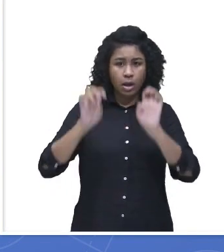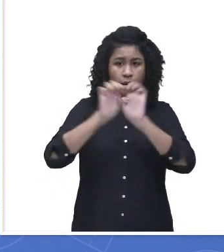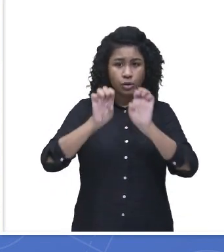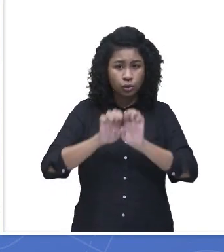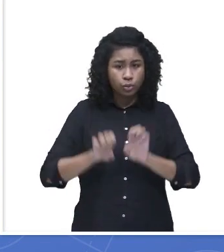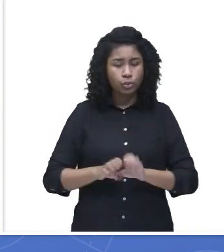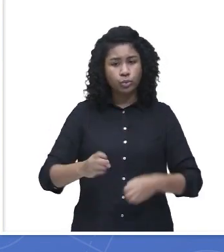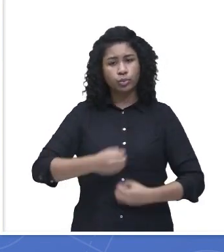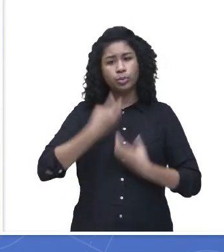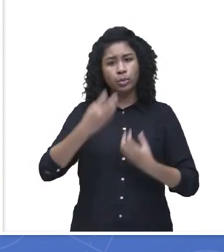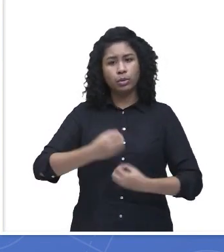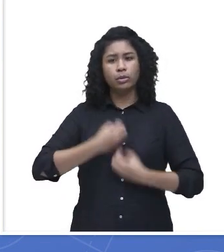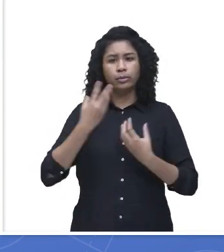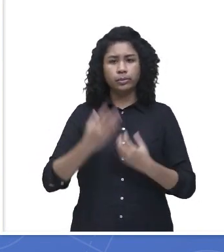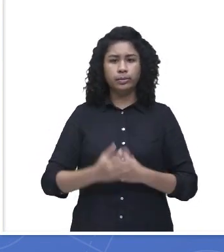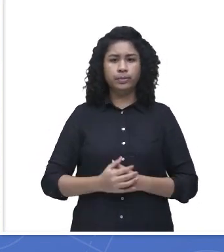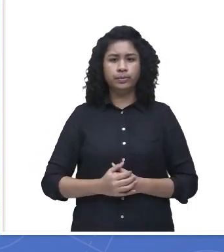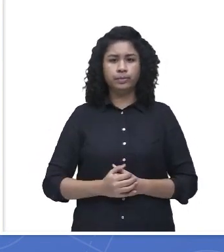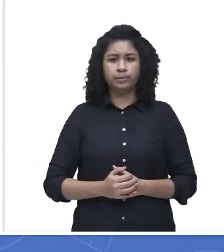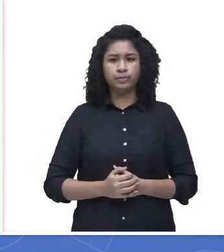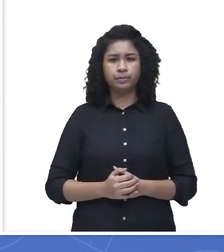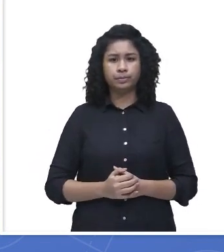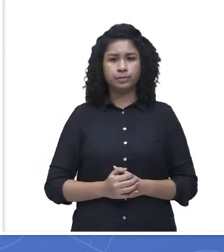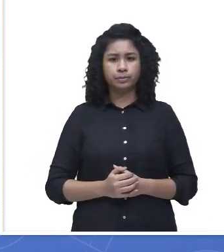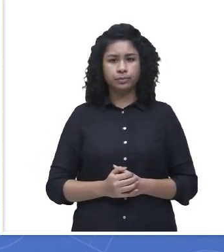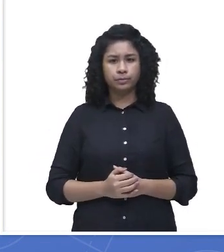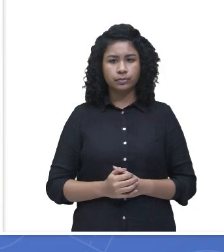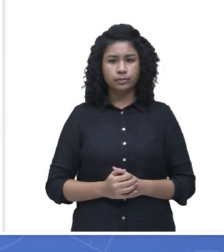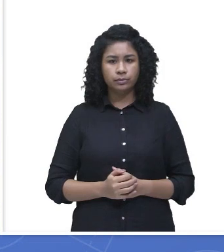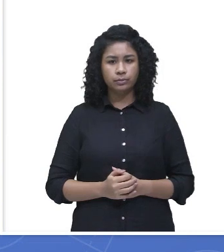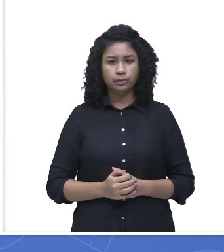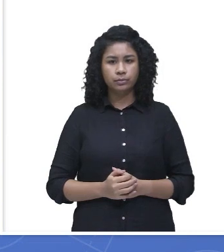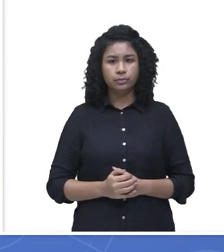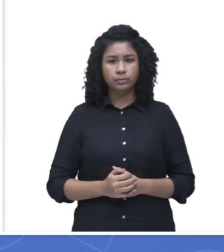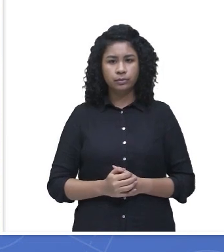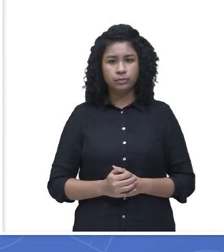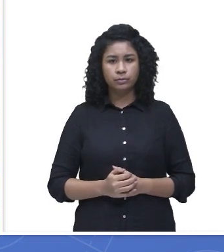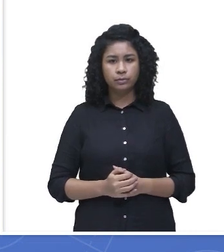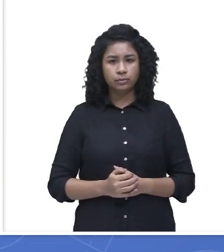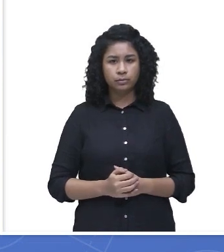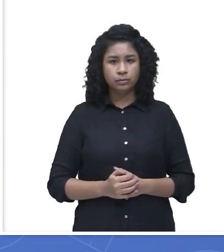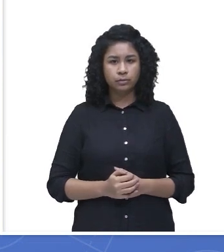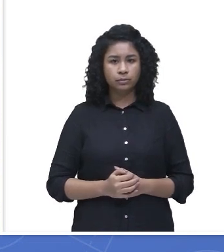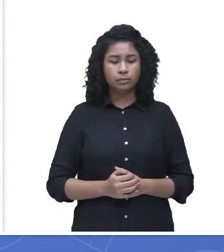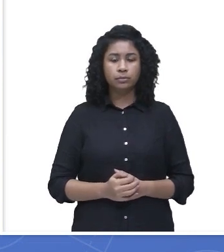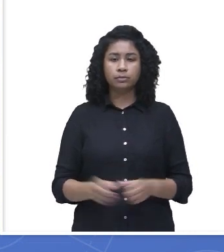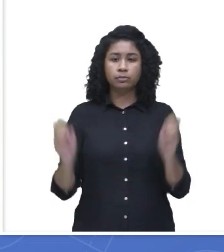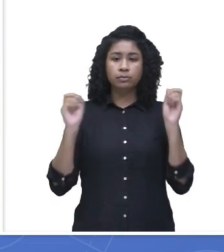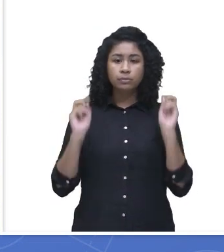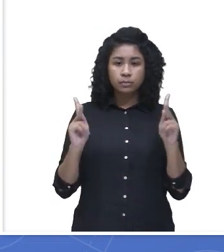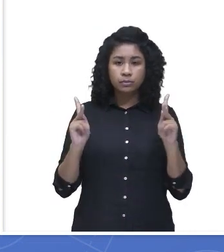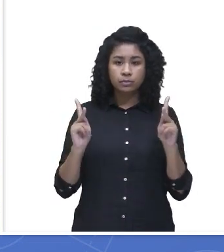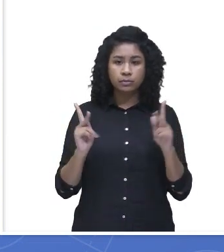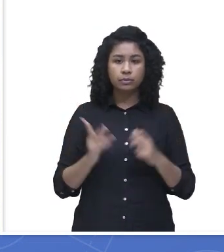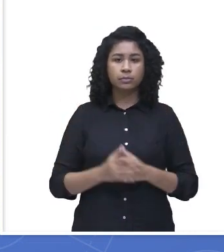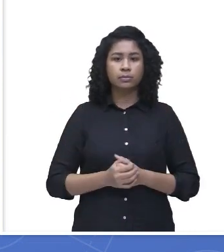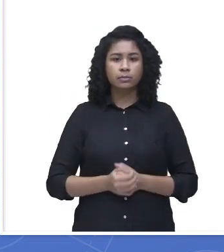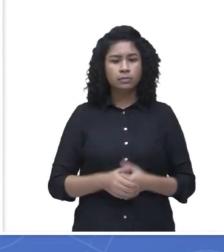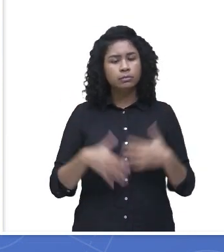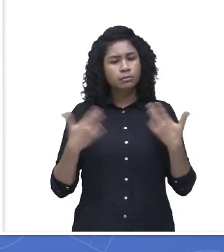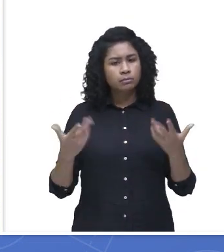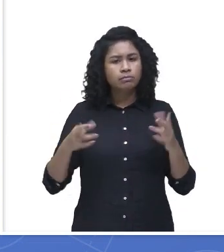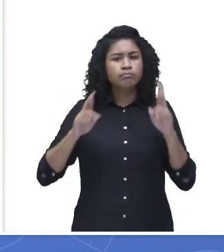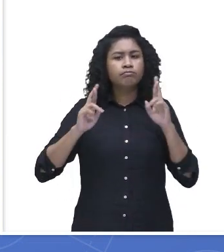uma antiga forma de fazer poemas que é própria dos parnasianos e dos simbolistas. Ok? Então, espero que vocês